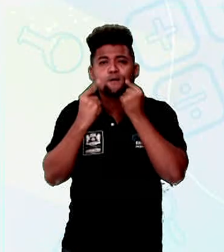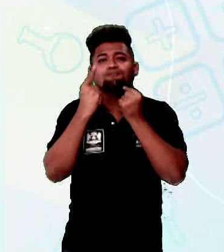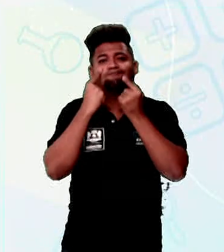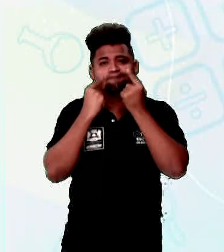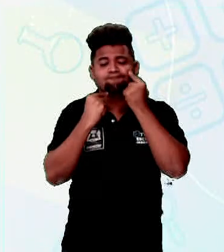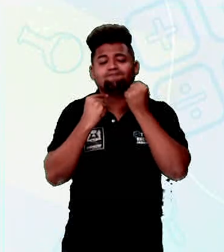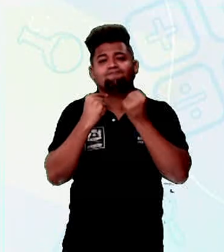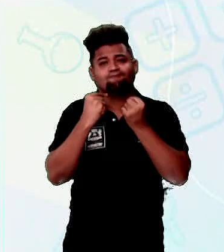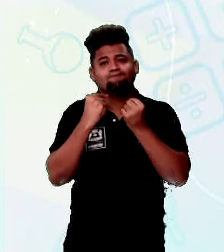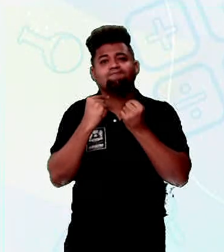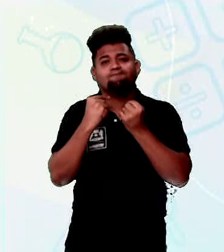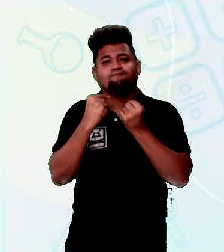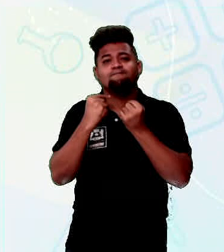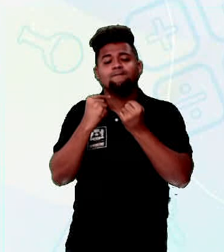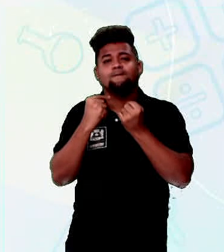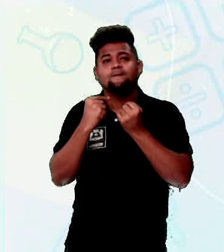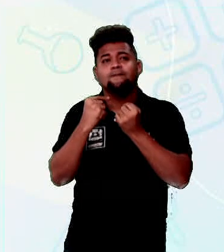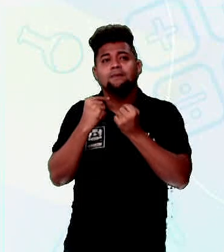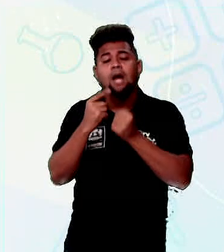chorou, chorou.